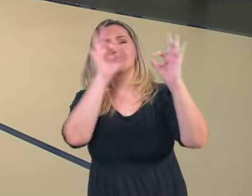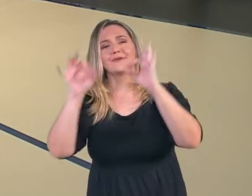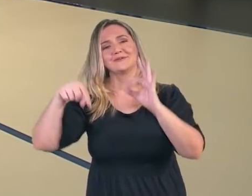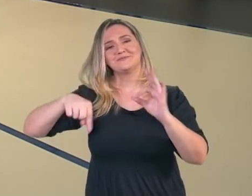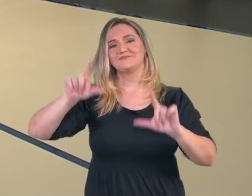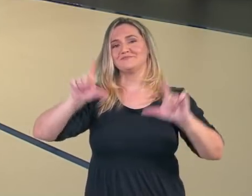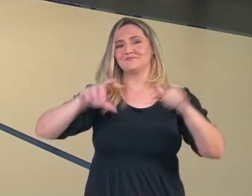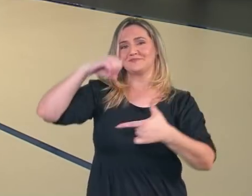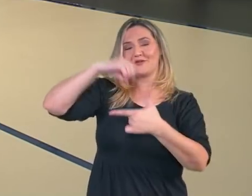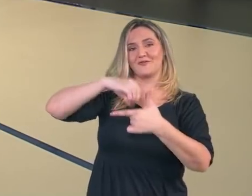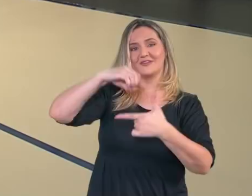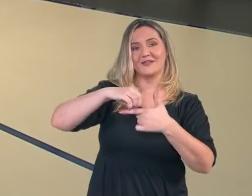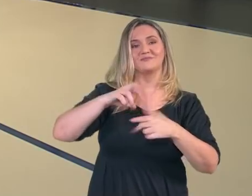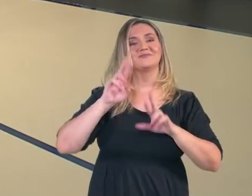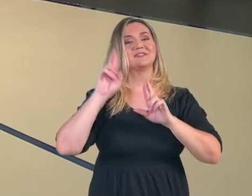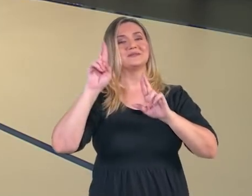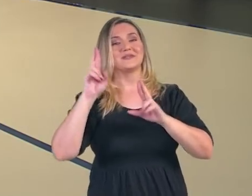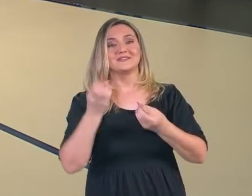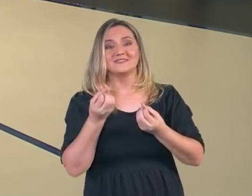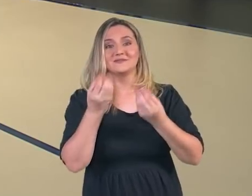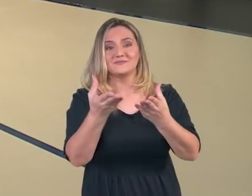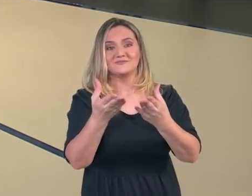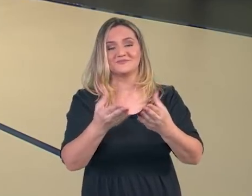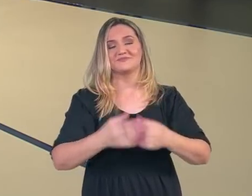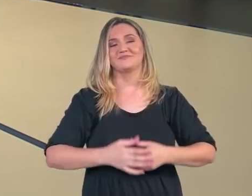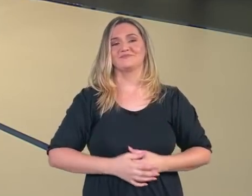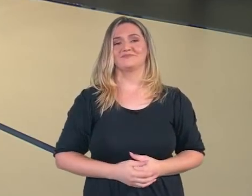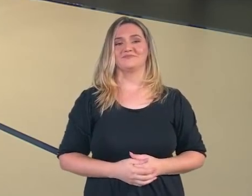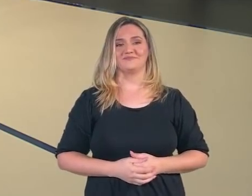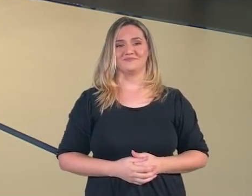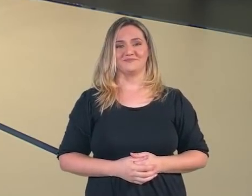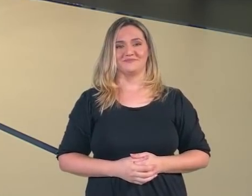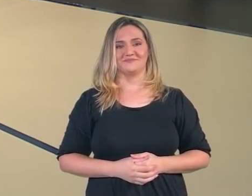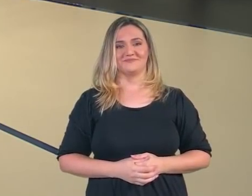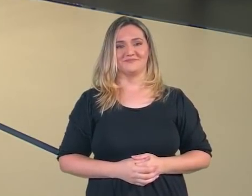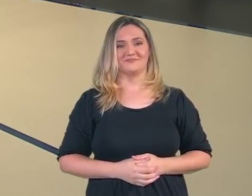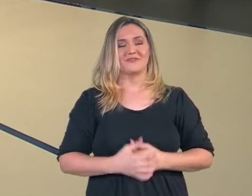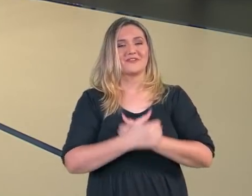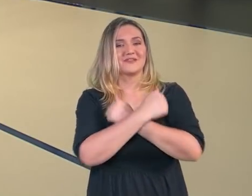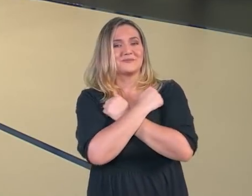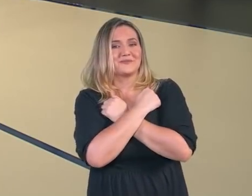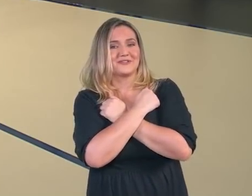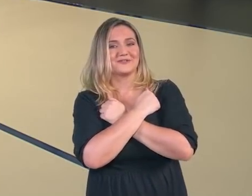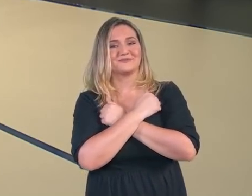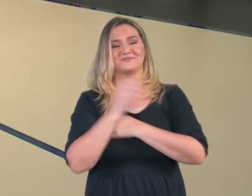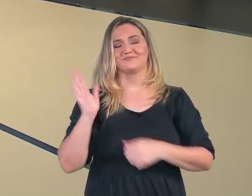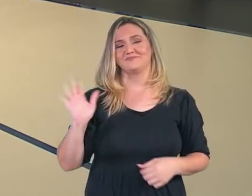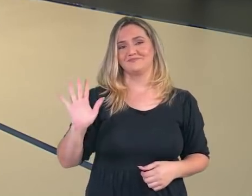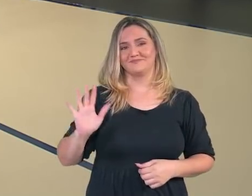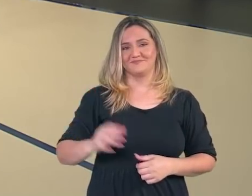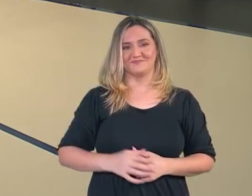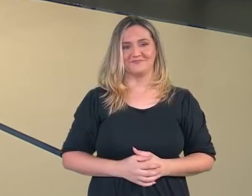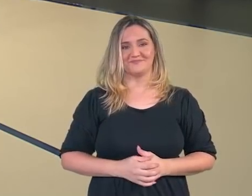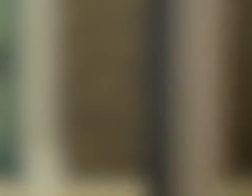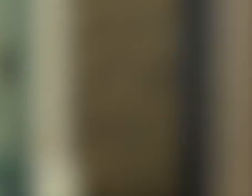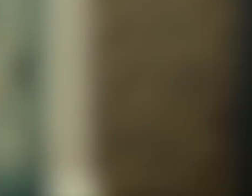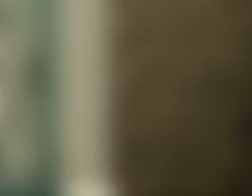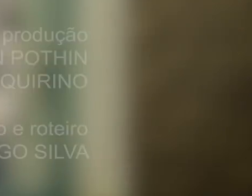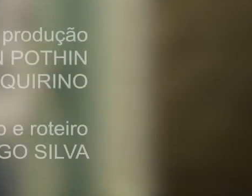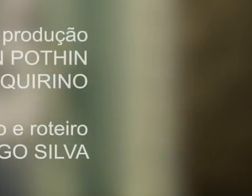TV Novo Tempo, o canal do Evidências, o canal da Esperança. Um grande abraço e até lá. Tchau, tchau.